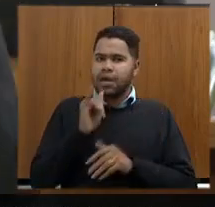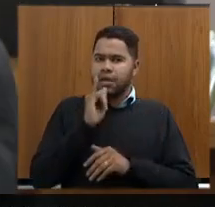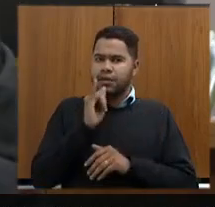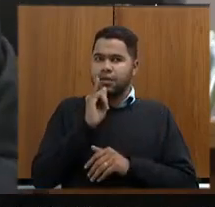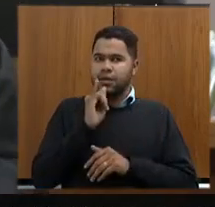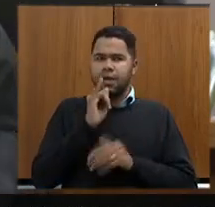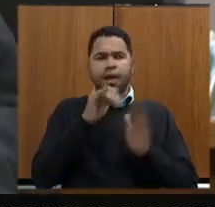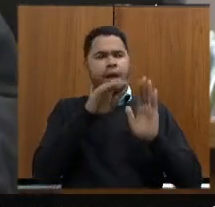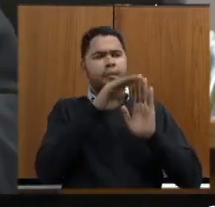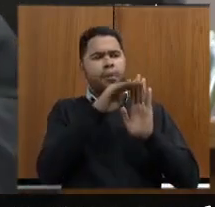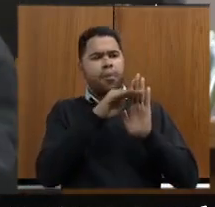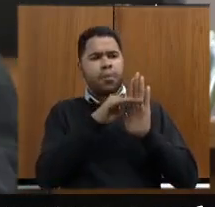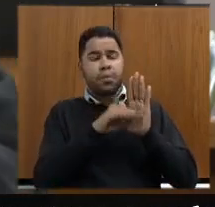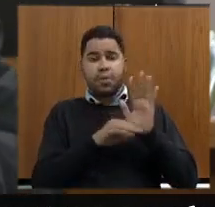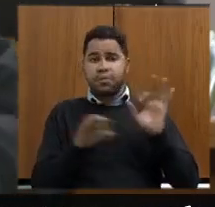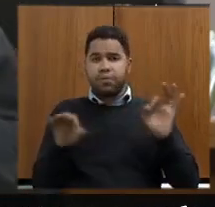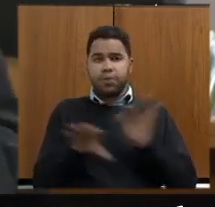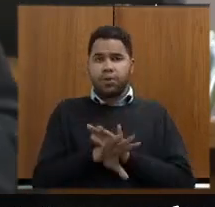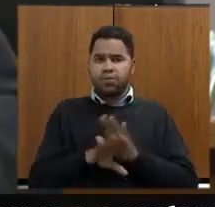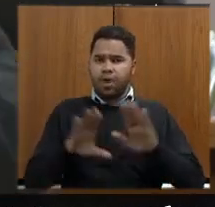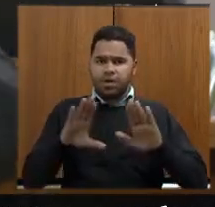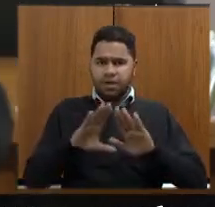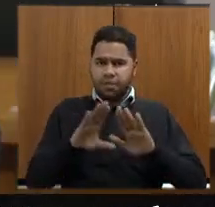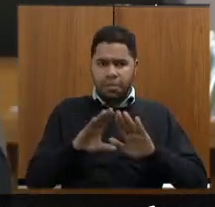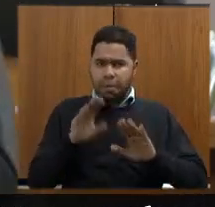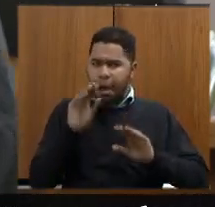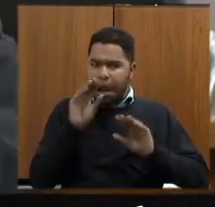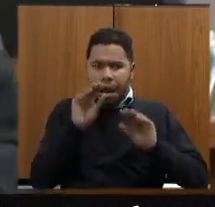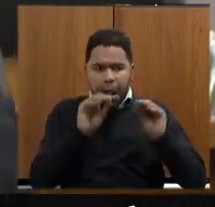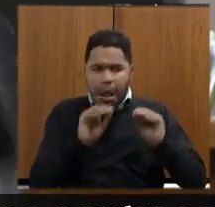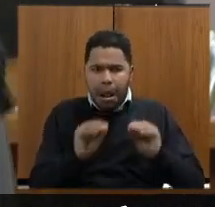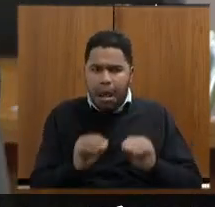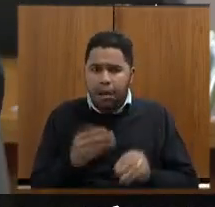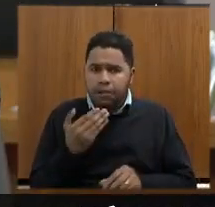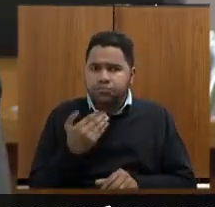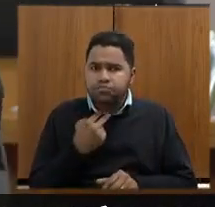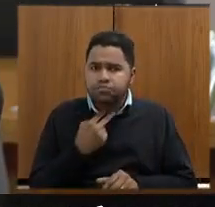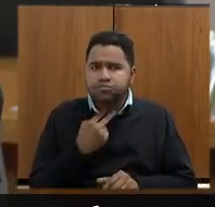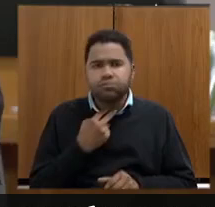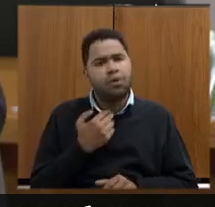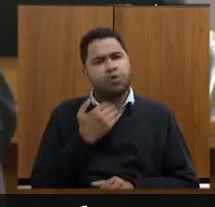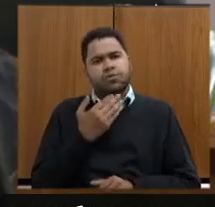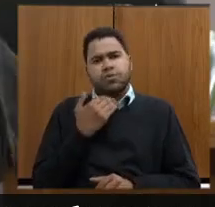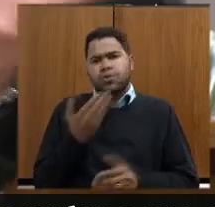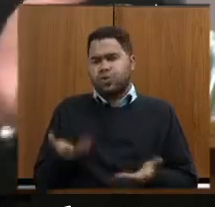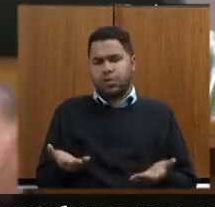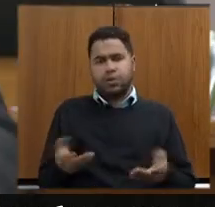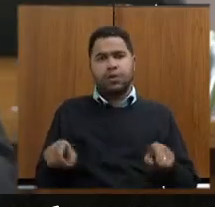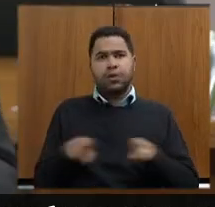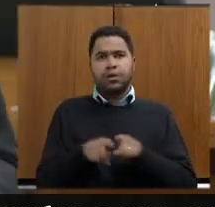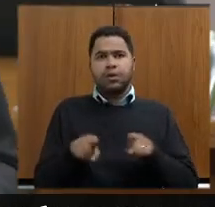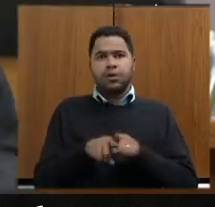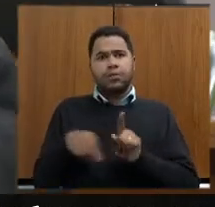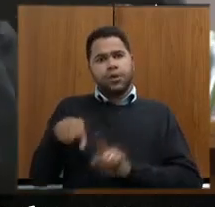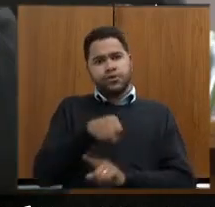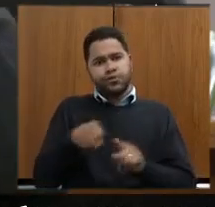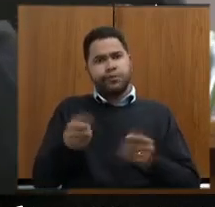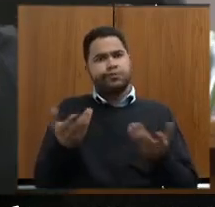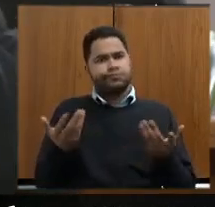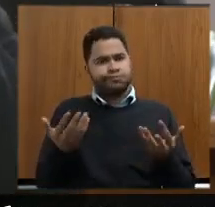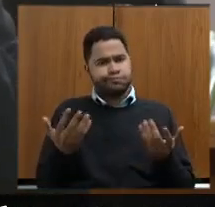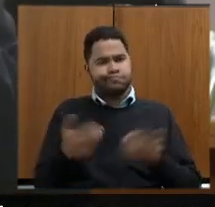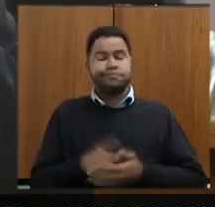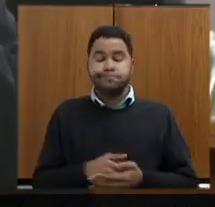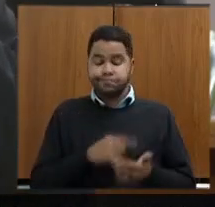o cardápio pronto não Assembleia não pode mexer nisso não pode mexer naquilo aí não adianta e muito menos a sociedade